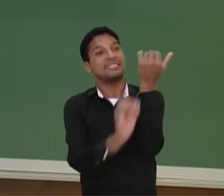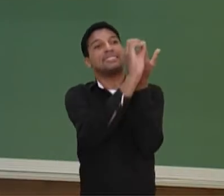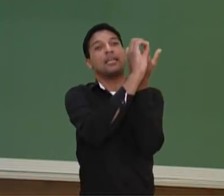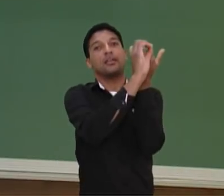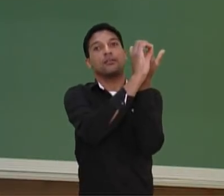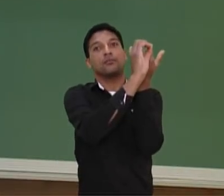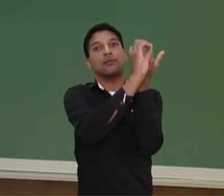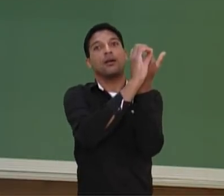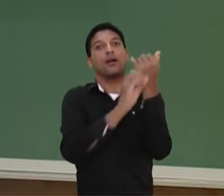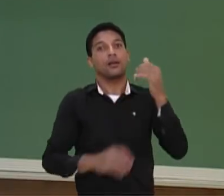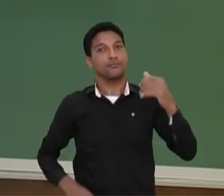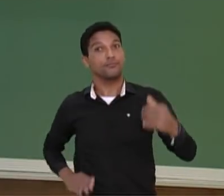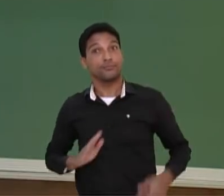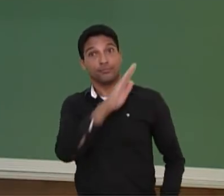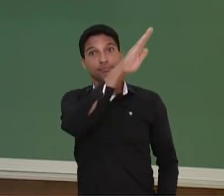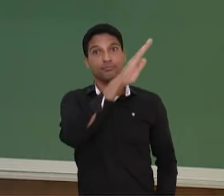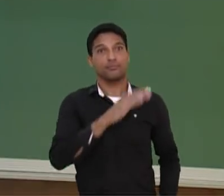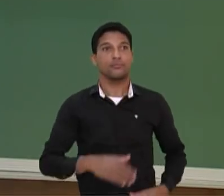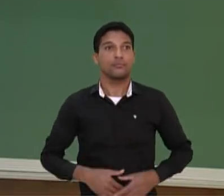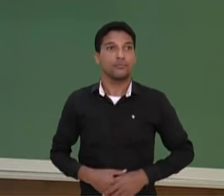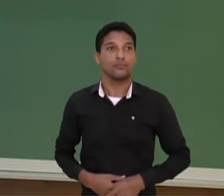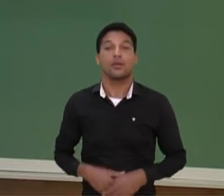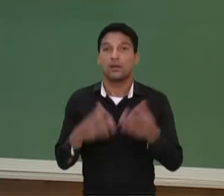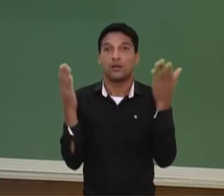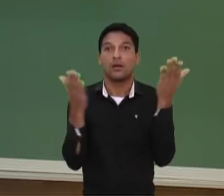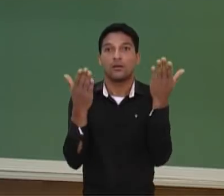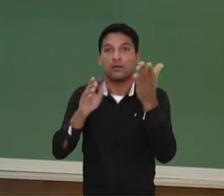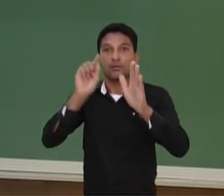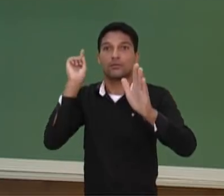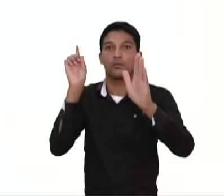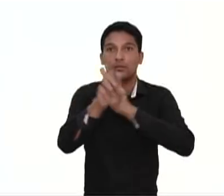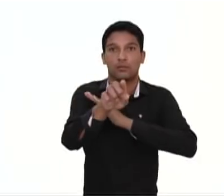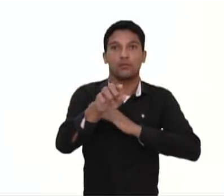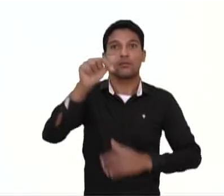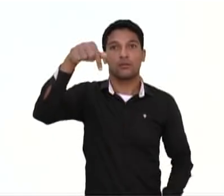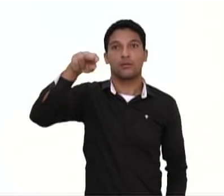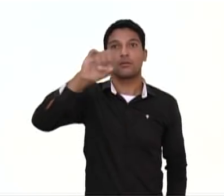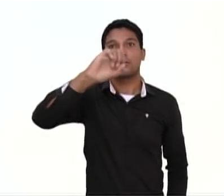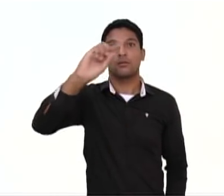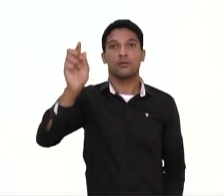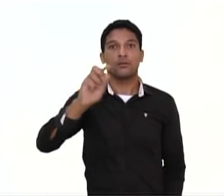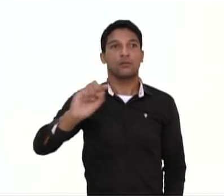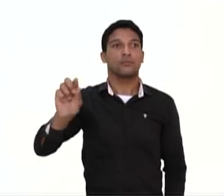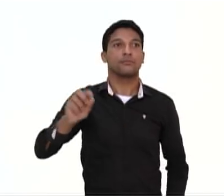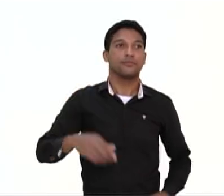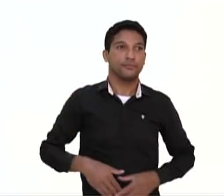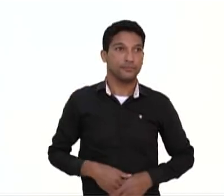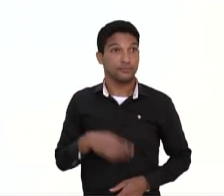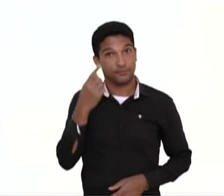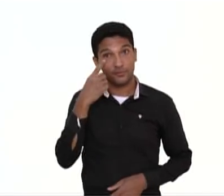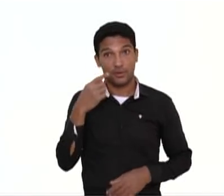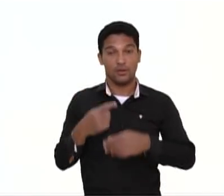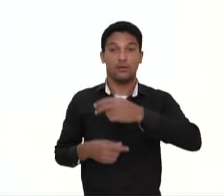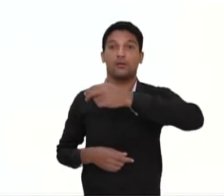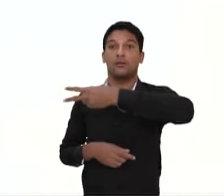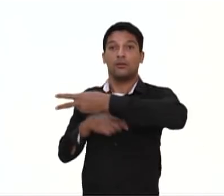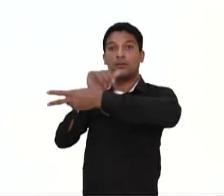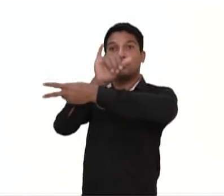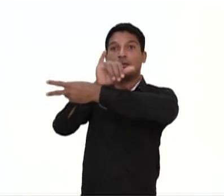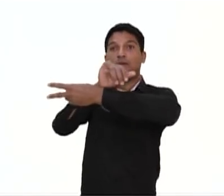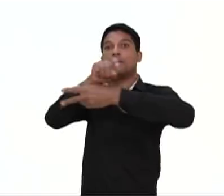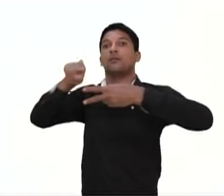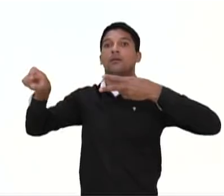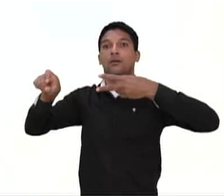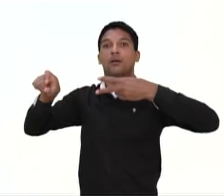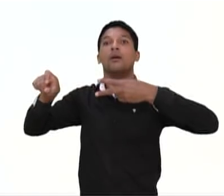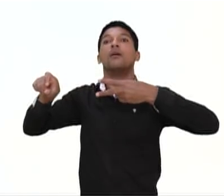na subida. Olha lá. Um outro quiz para você, então. Analisando o gráfico da função quadrática, y igual a ax quadrado